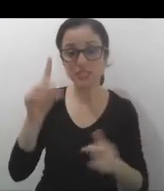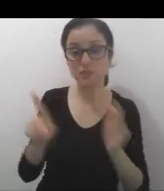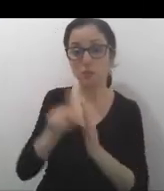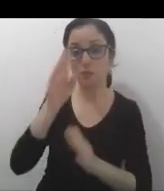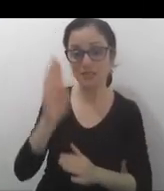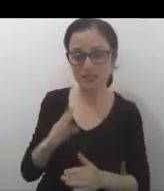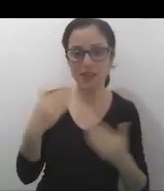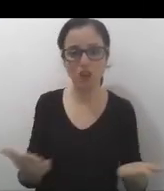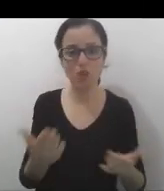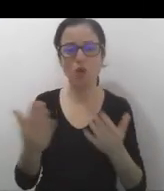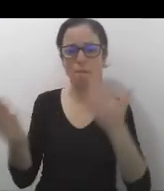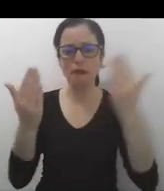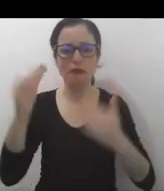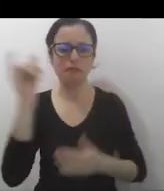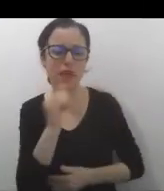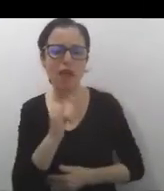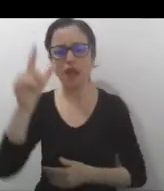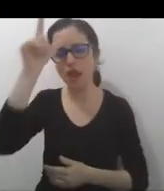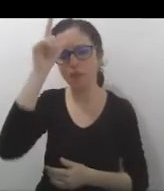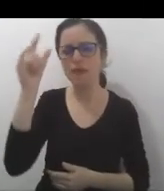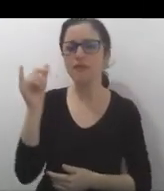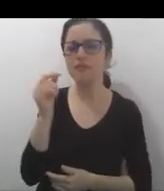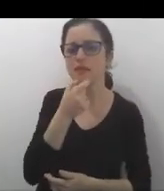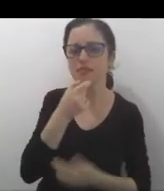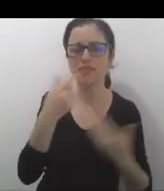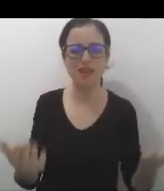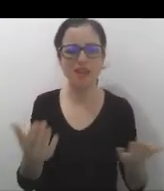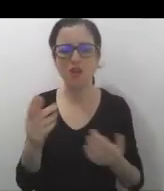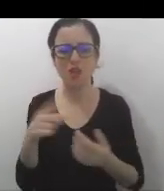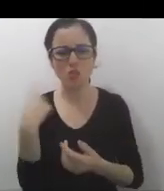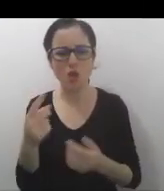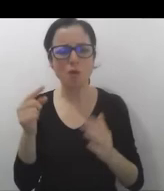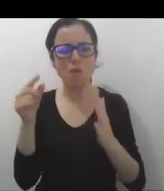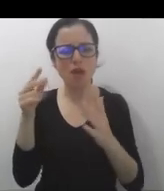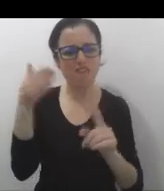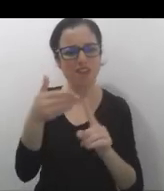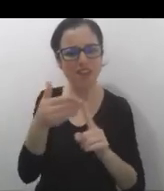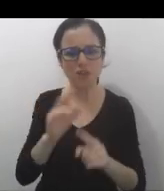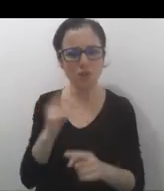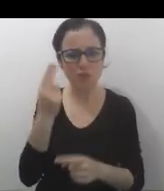país milhões de vezes maior e com uma presença, claro,